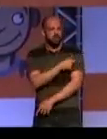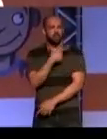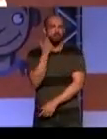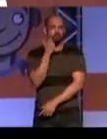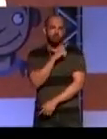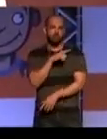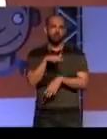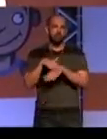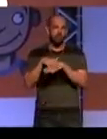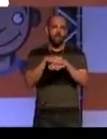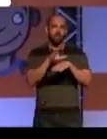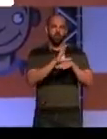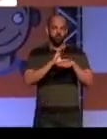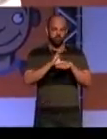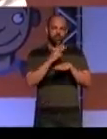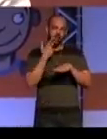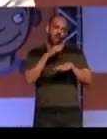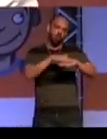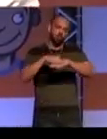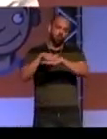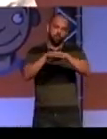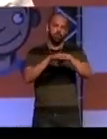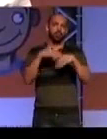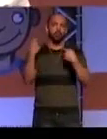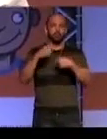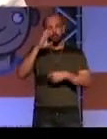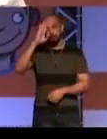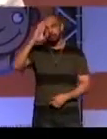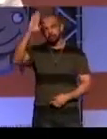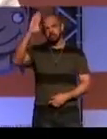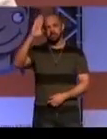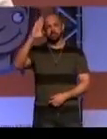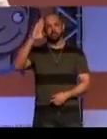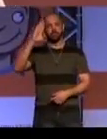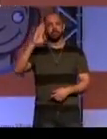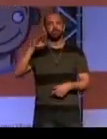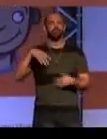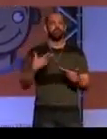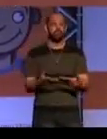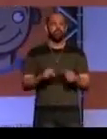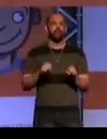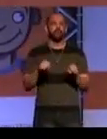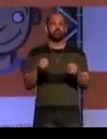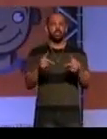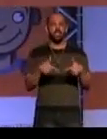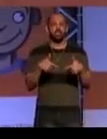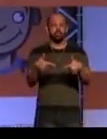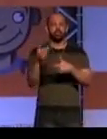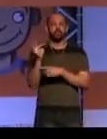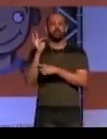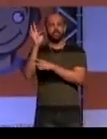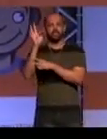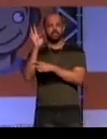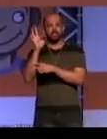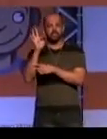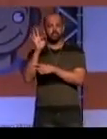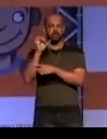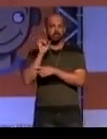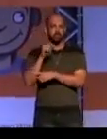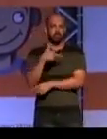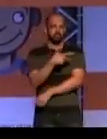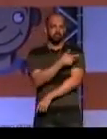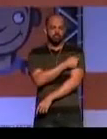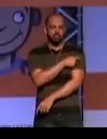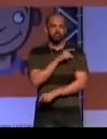mas isso tem que estar como prioridade total. E fortalecimento da atuação federal nas investigações, controle